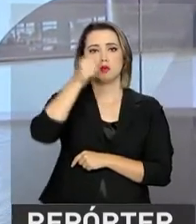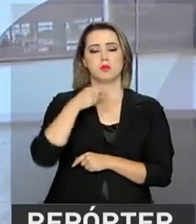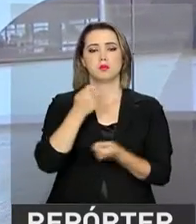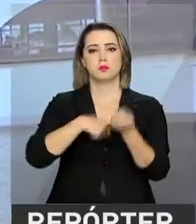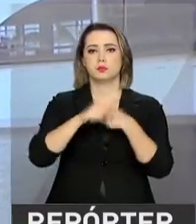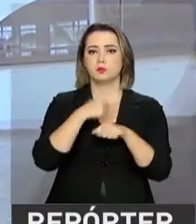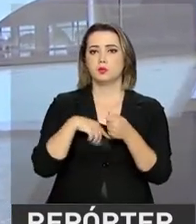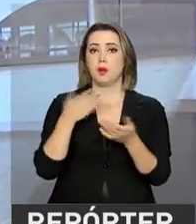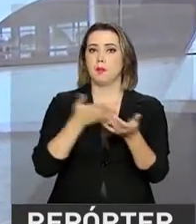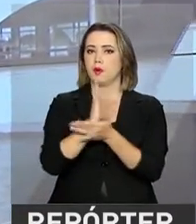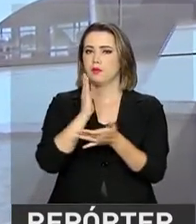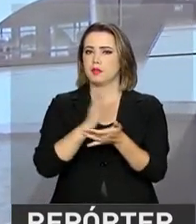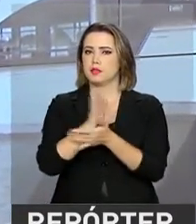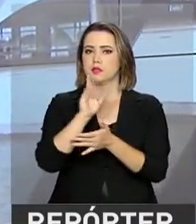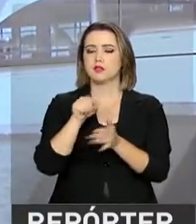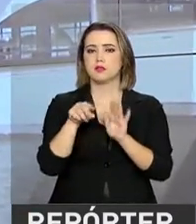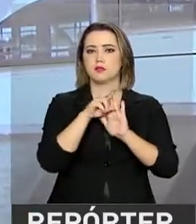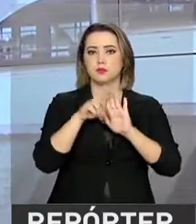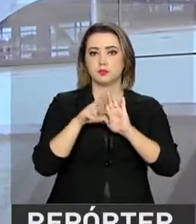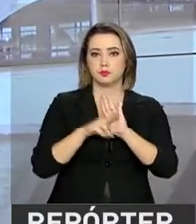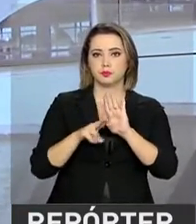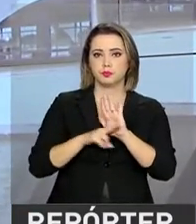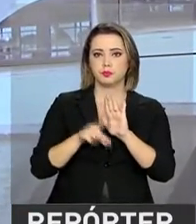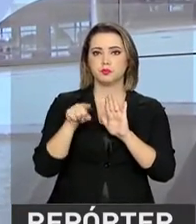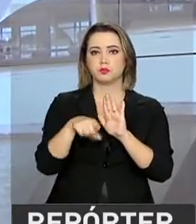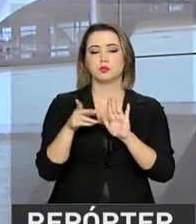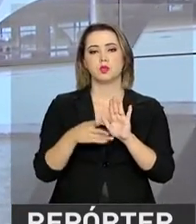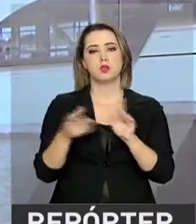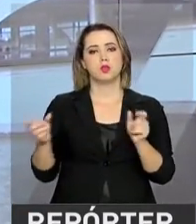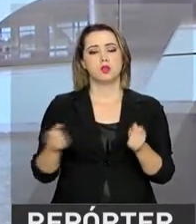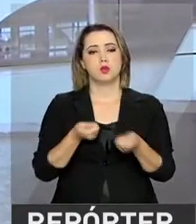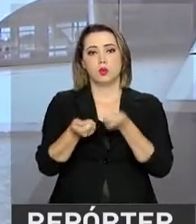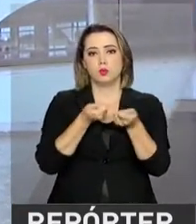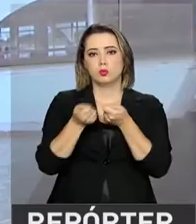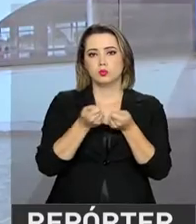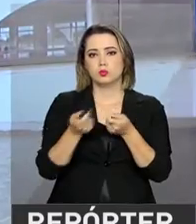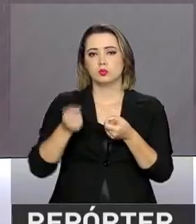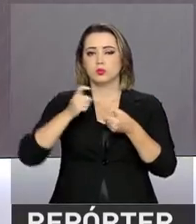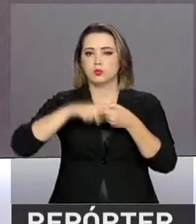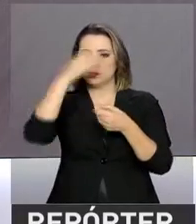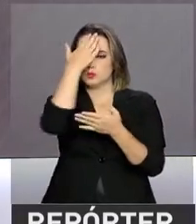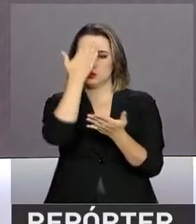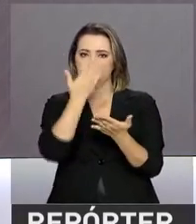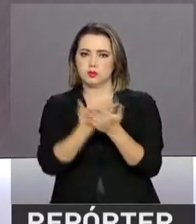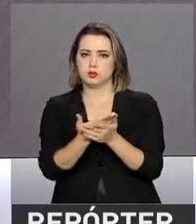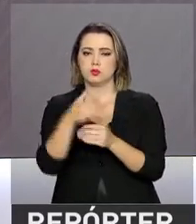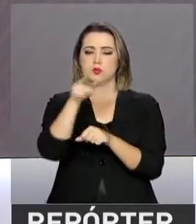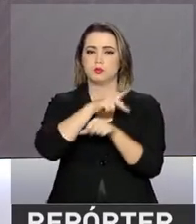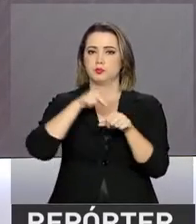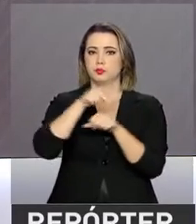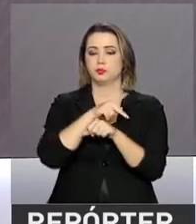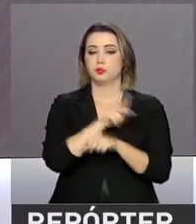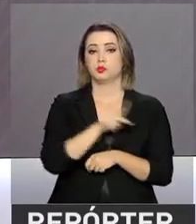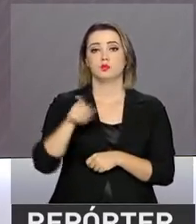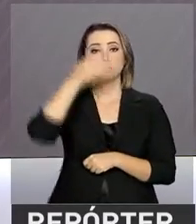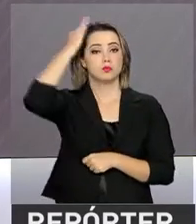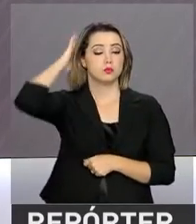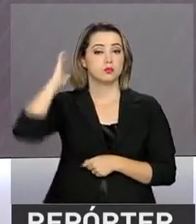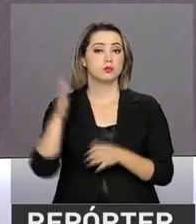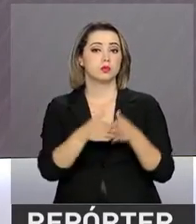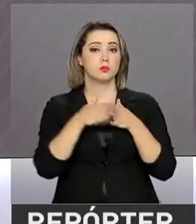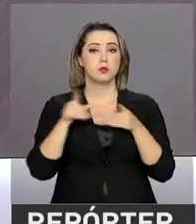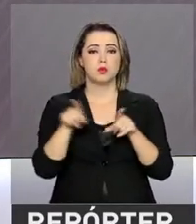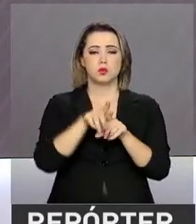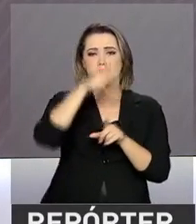reformas ea adoção de medidas que ajudarão na retomada da credibilidade do país o presidente michel temer pediu que os investidores